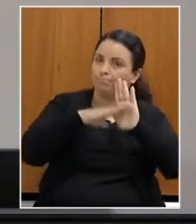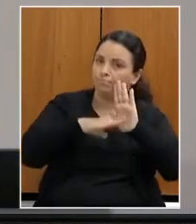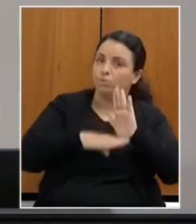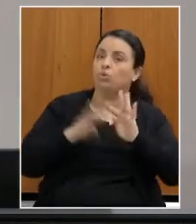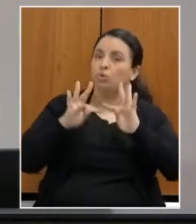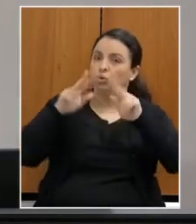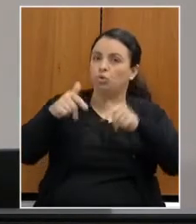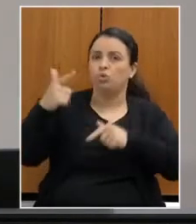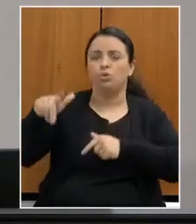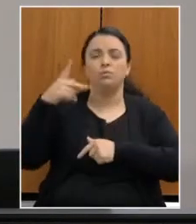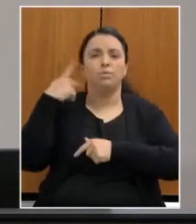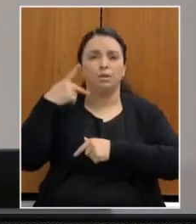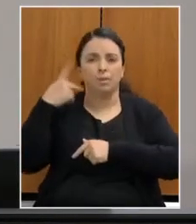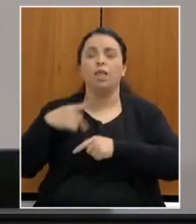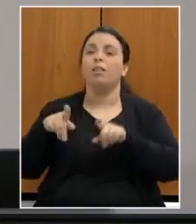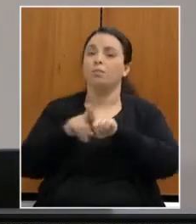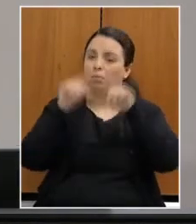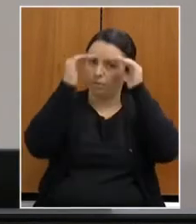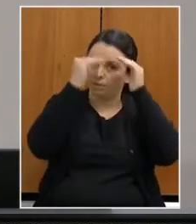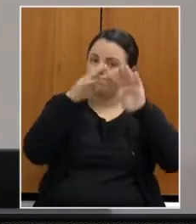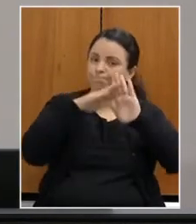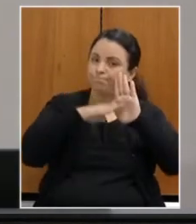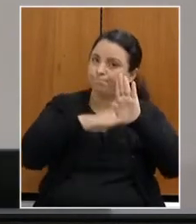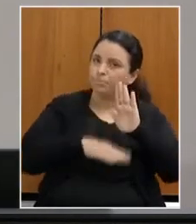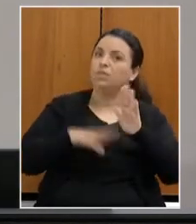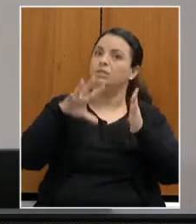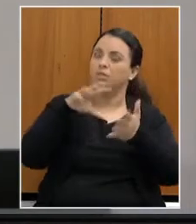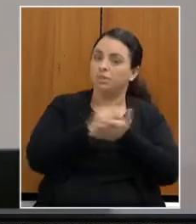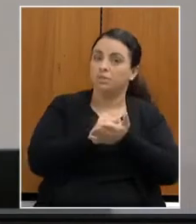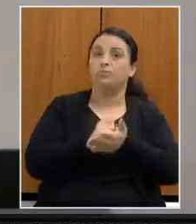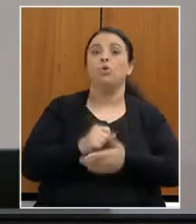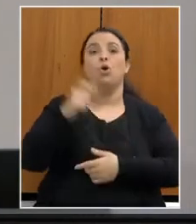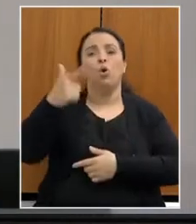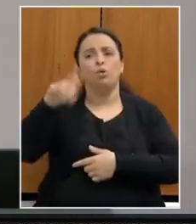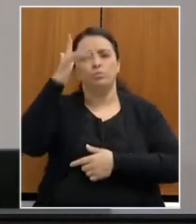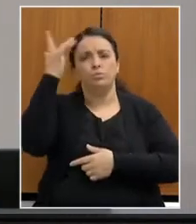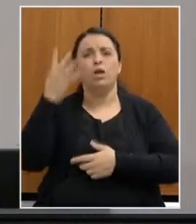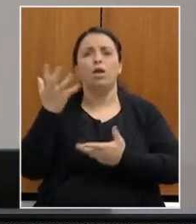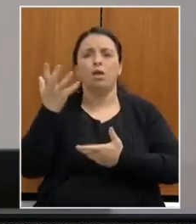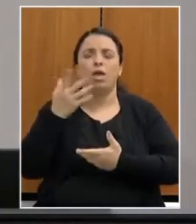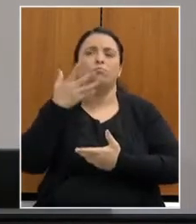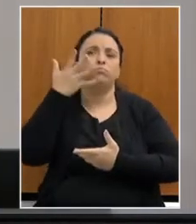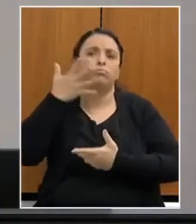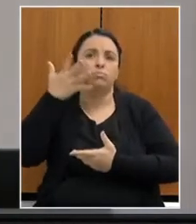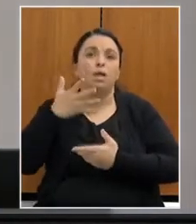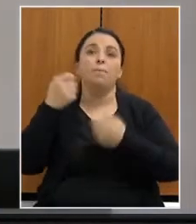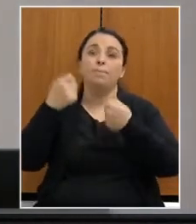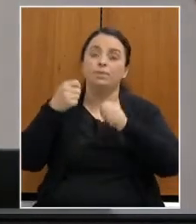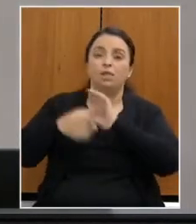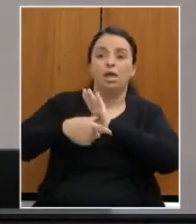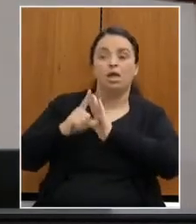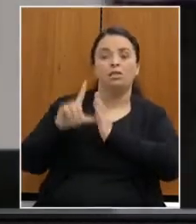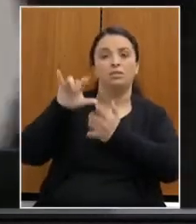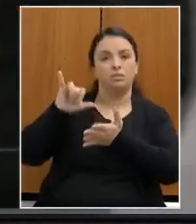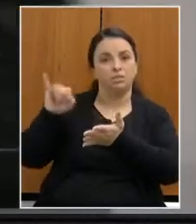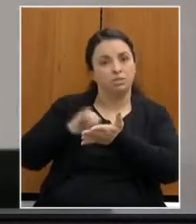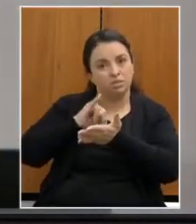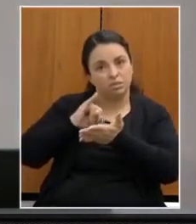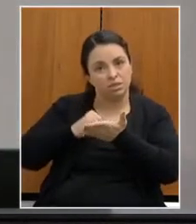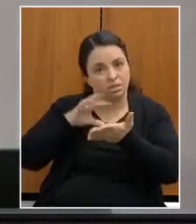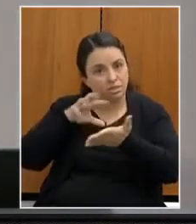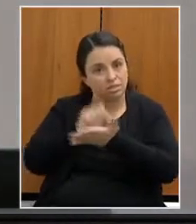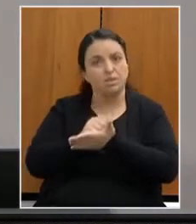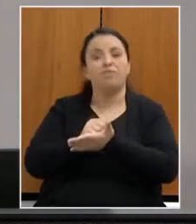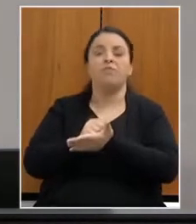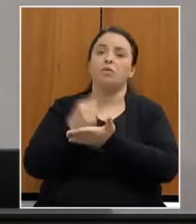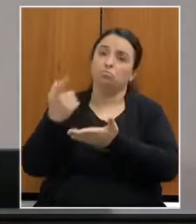Os parlamentares que desejarem fazer uso da palavra devem se inscrever pessoalmente junto à assessoria da comissão ou através do chat